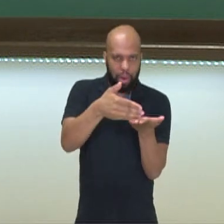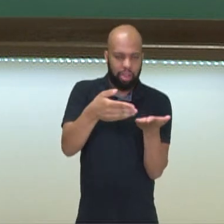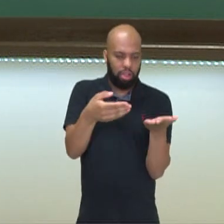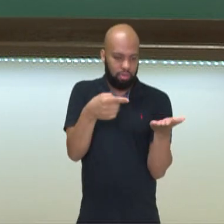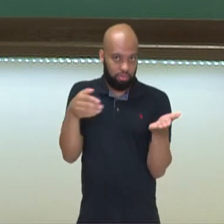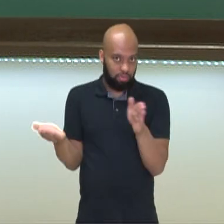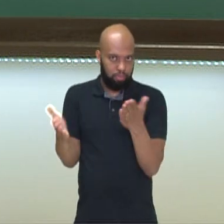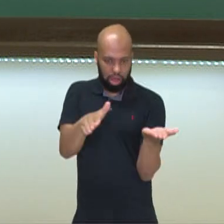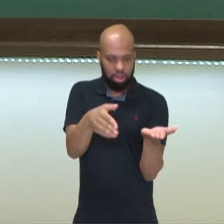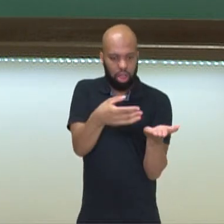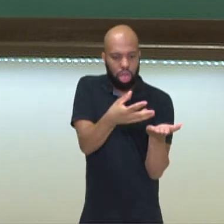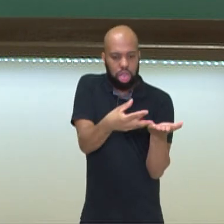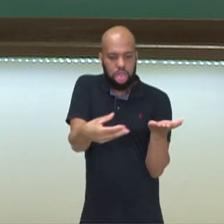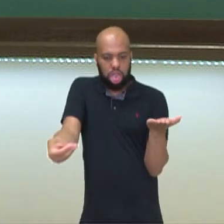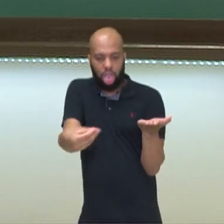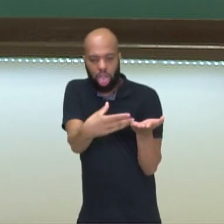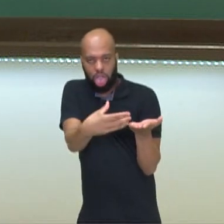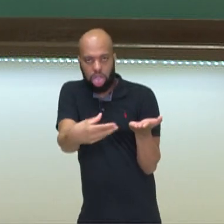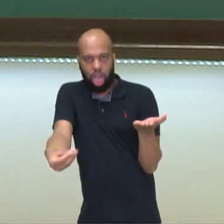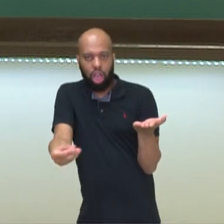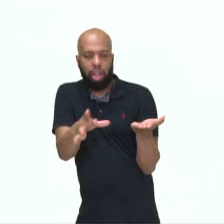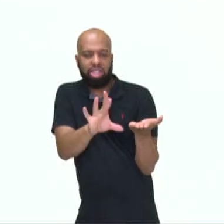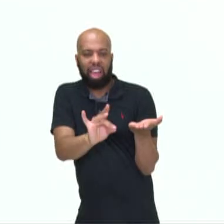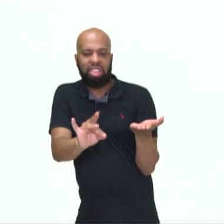líquido, o nome dele é